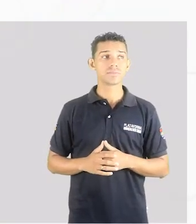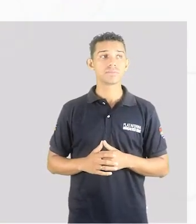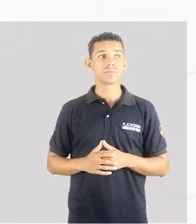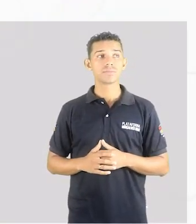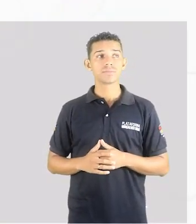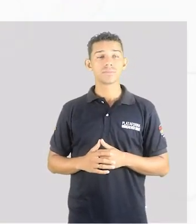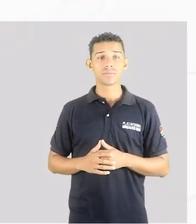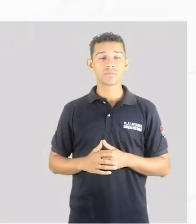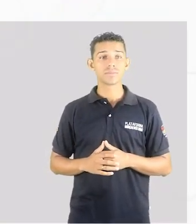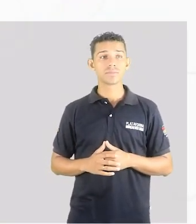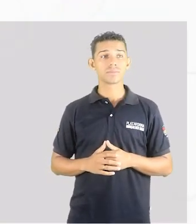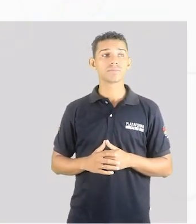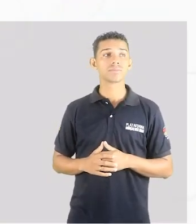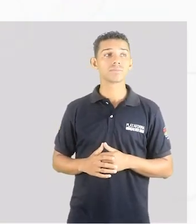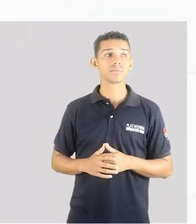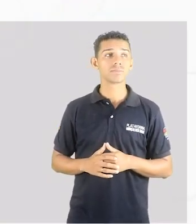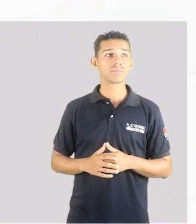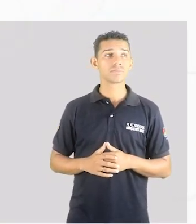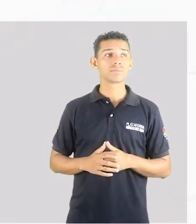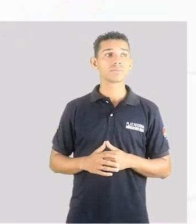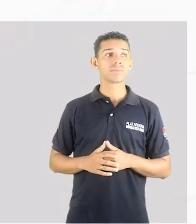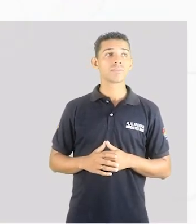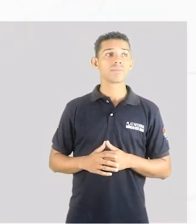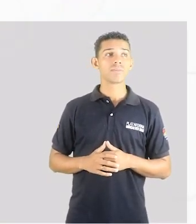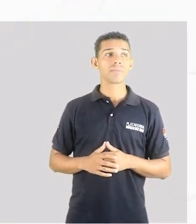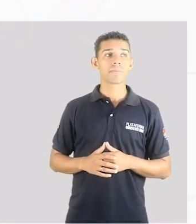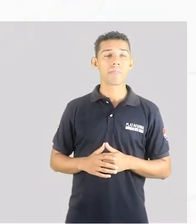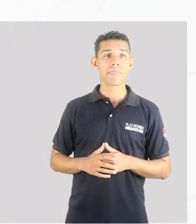tá bom? Só que são 4.